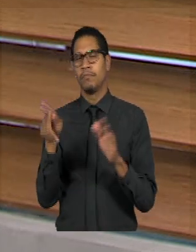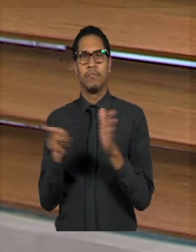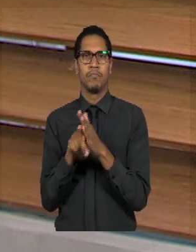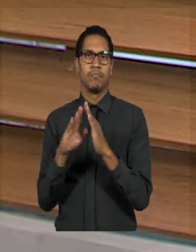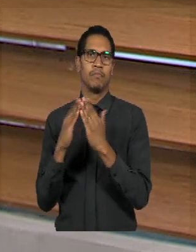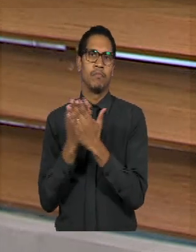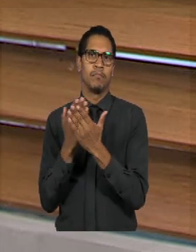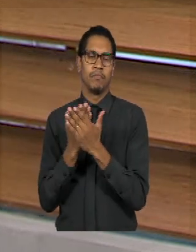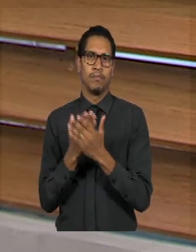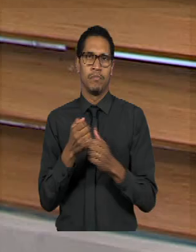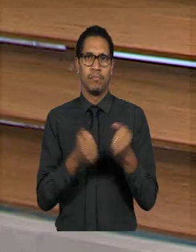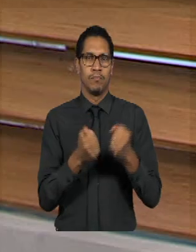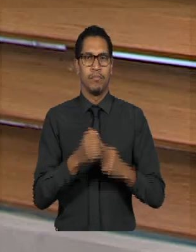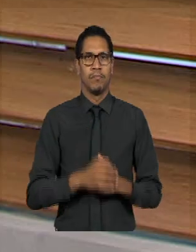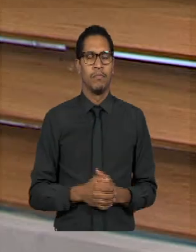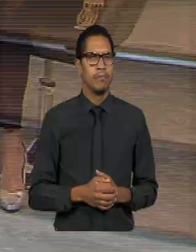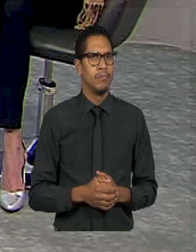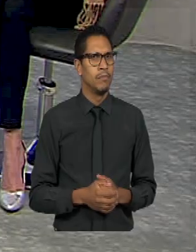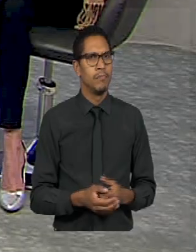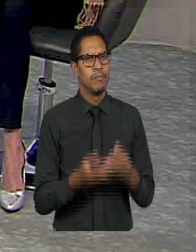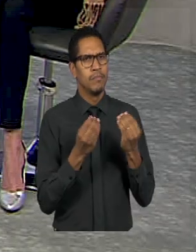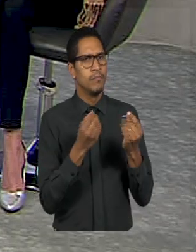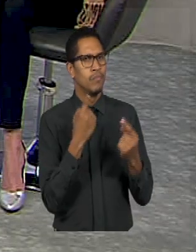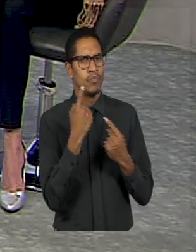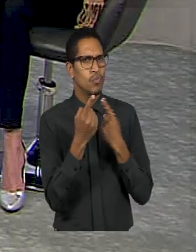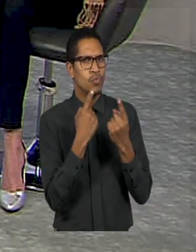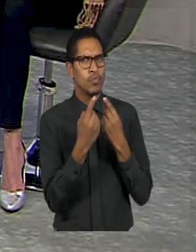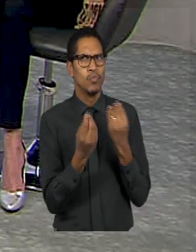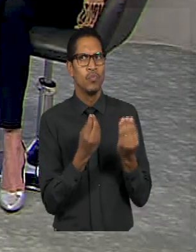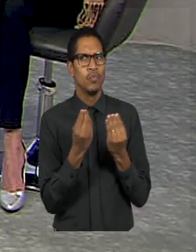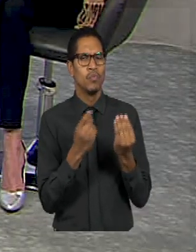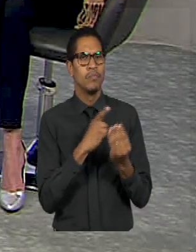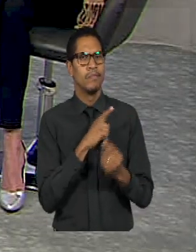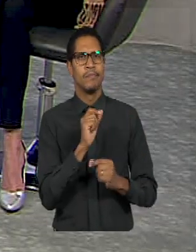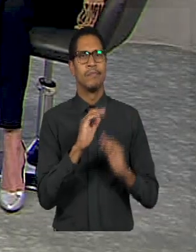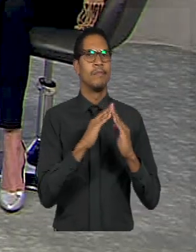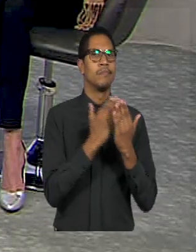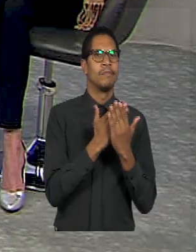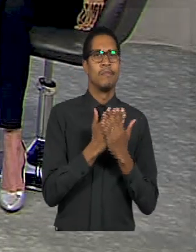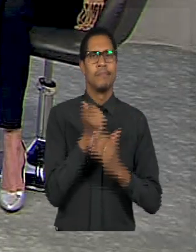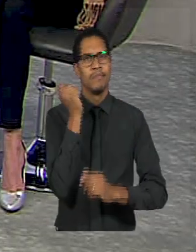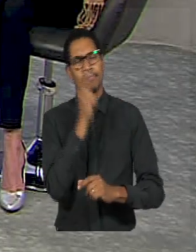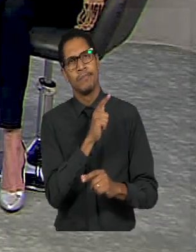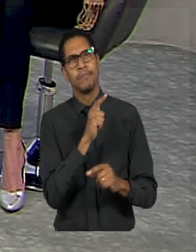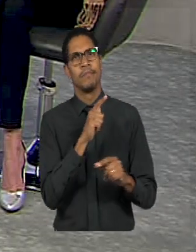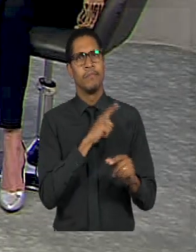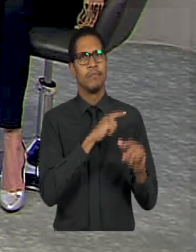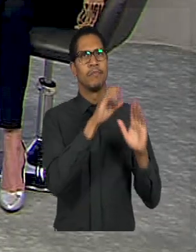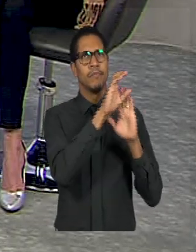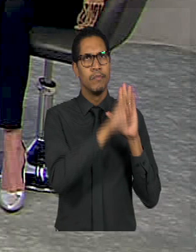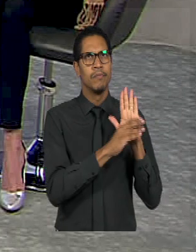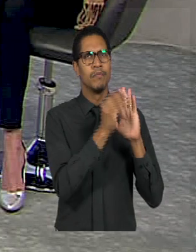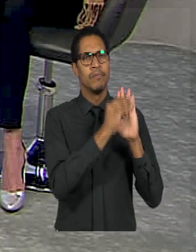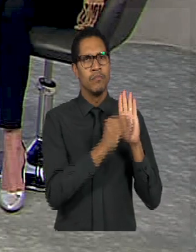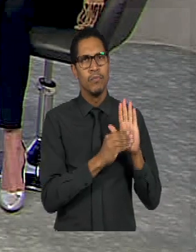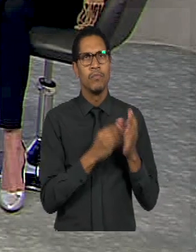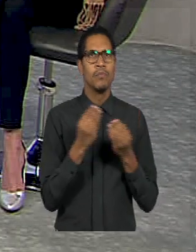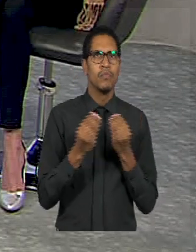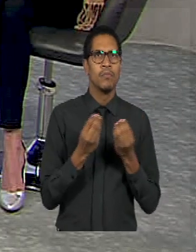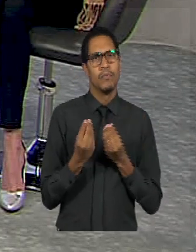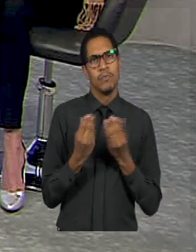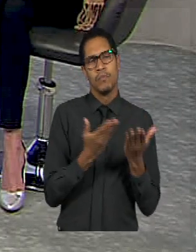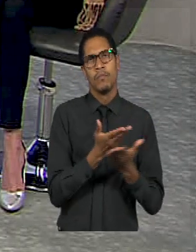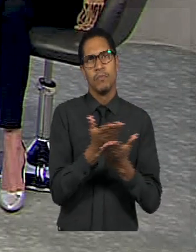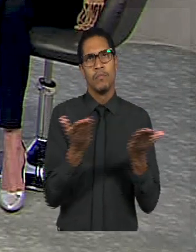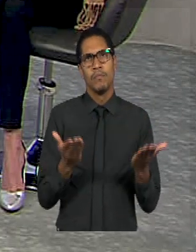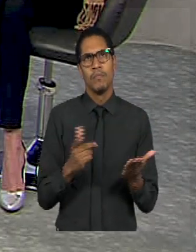Ok. E como seria esse diálogo, então, com as escolas para poder inserir isso? Como seria dado isso